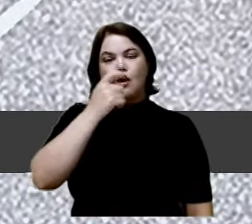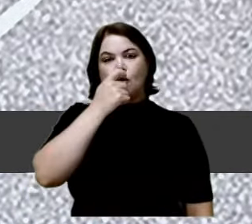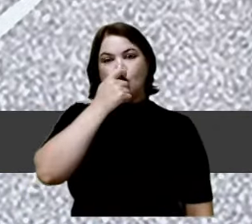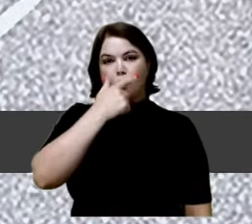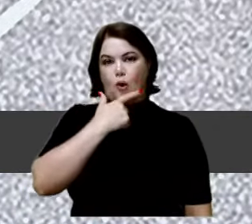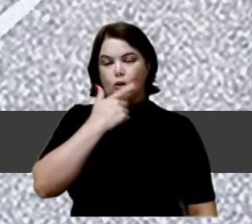o candidato Ricardo Nunes